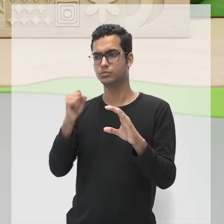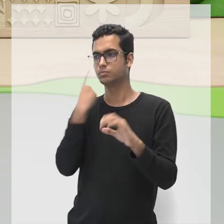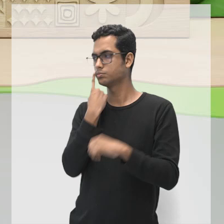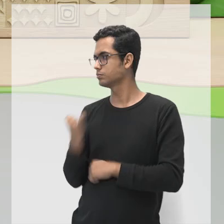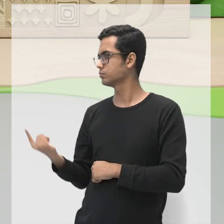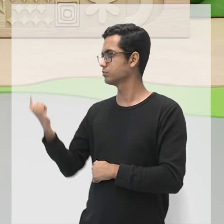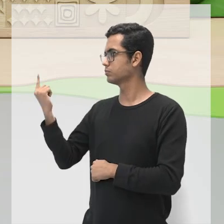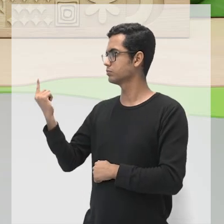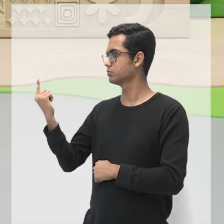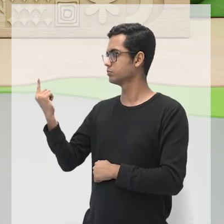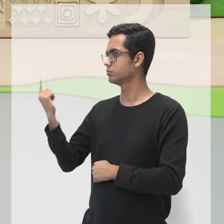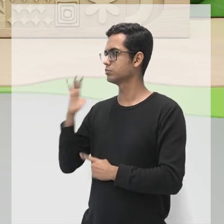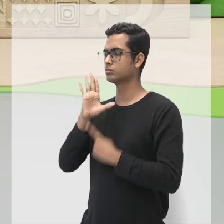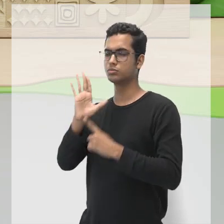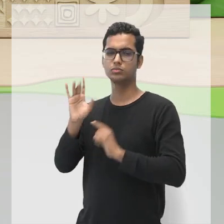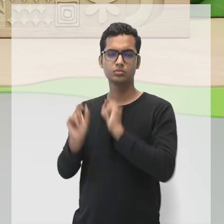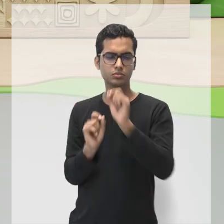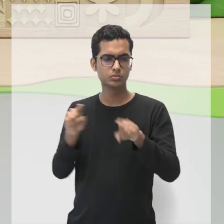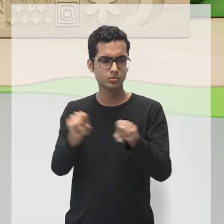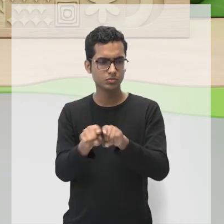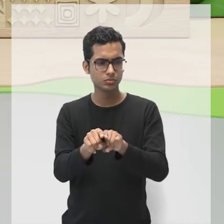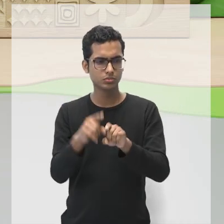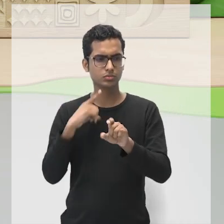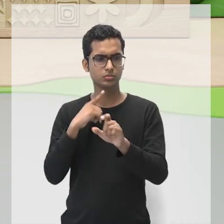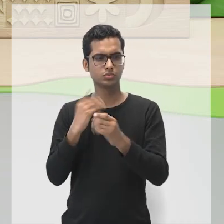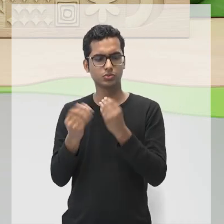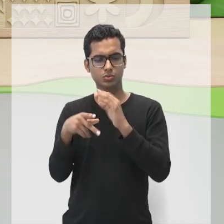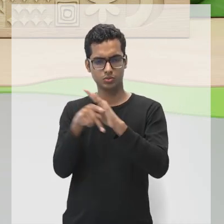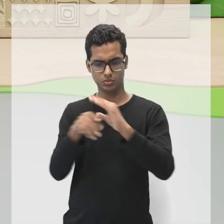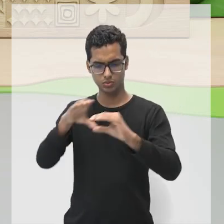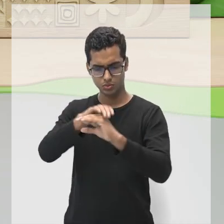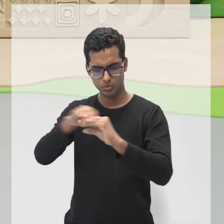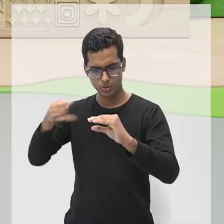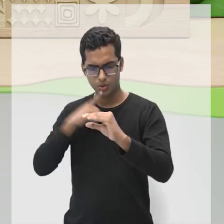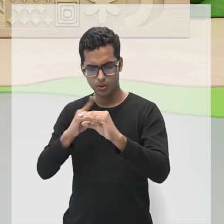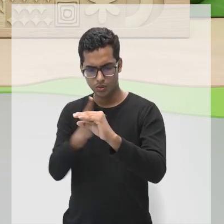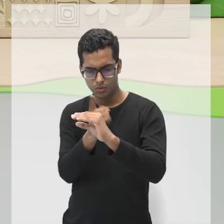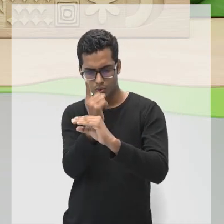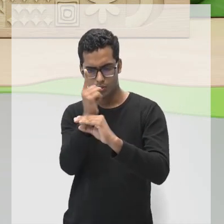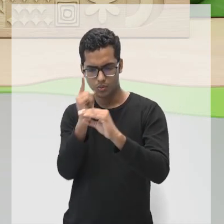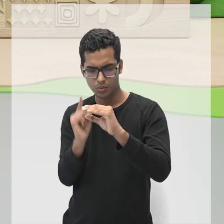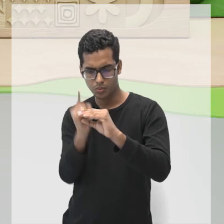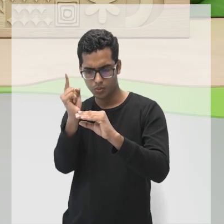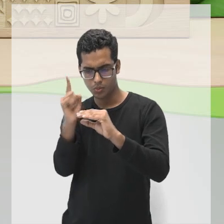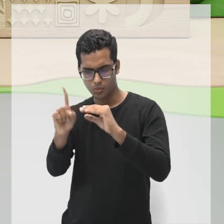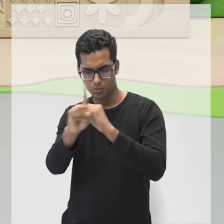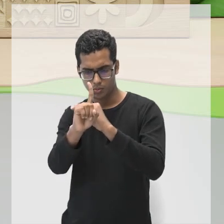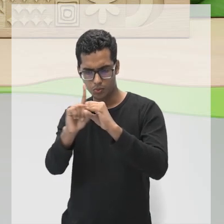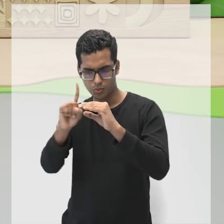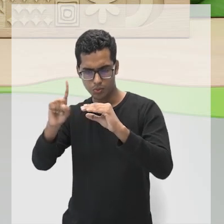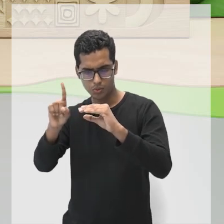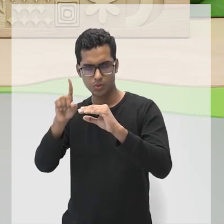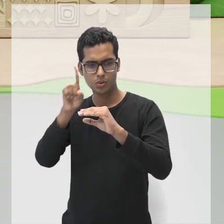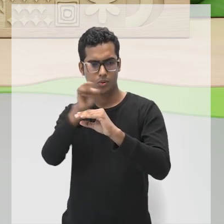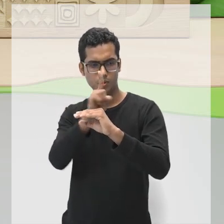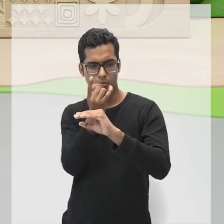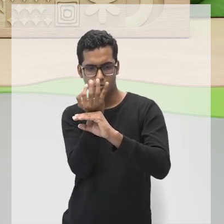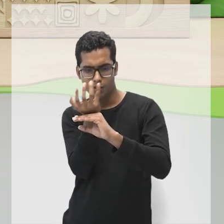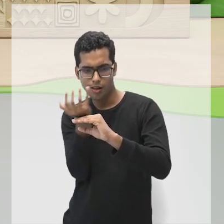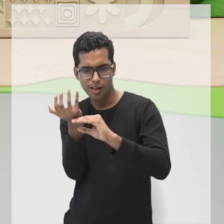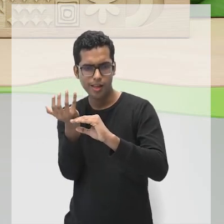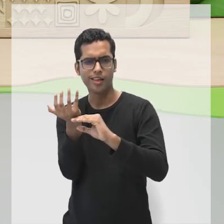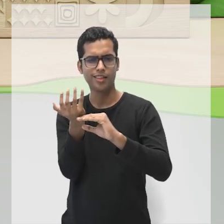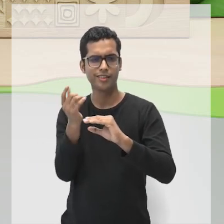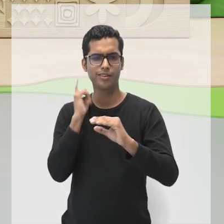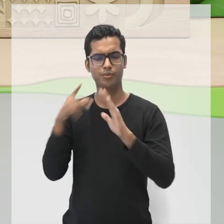parece assim uns fiozinhos na célula? Esse é o pilus. E os ribossomos, que